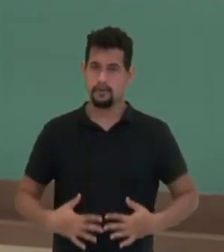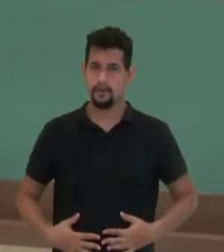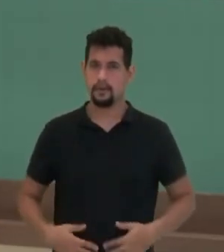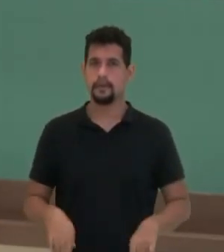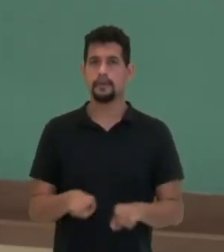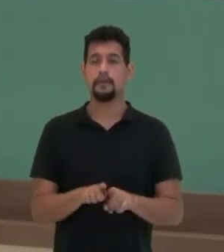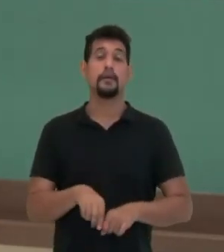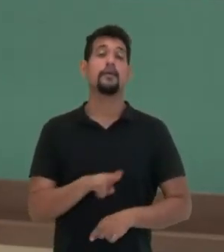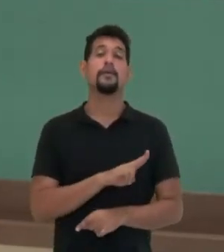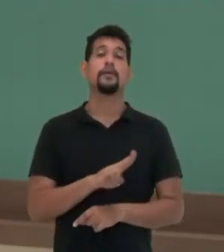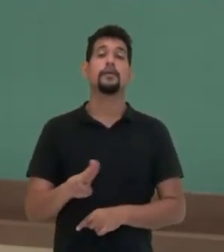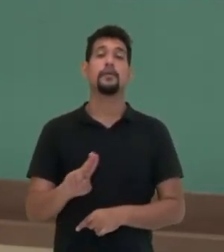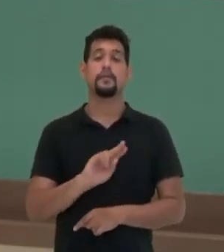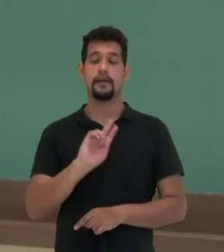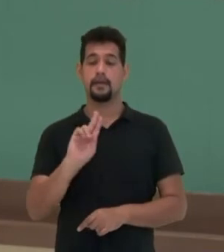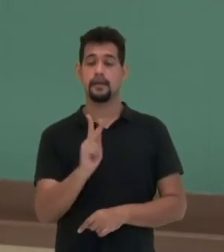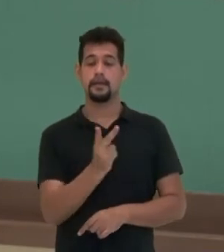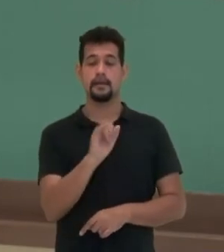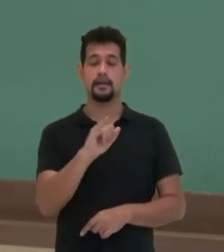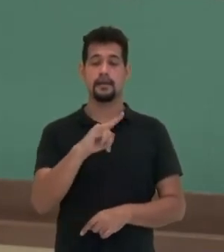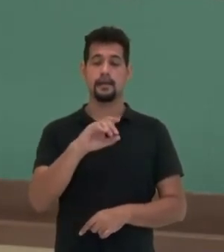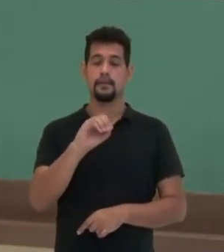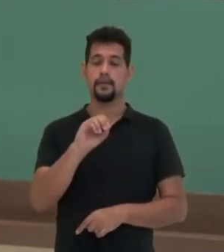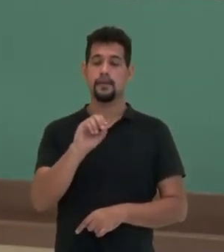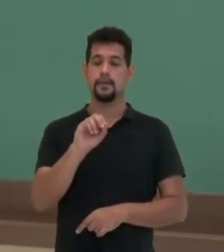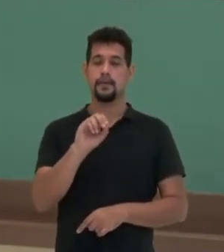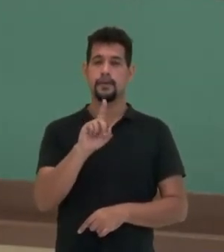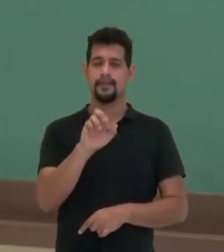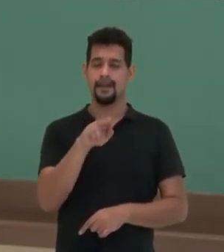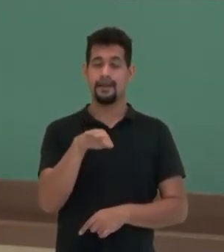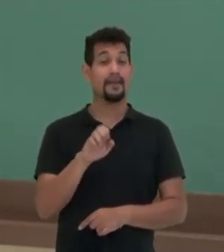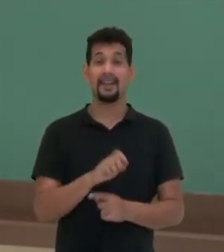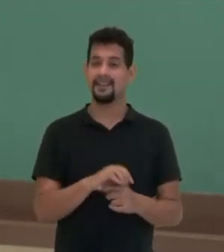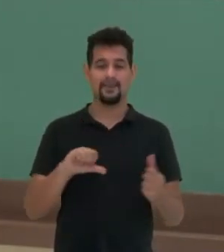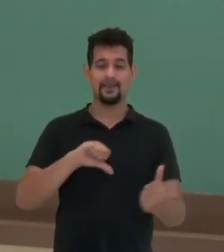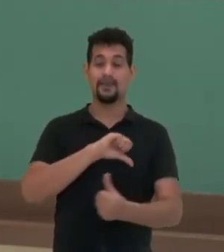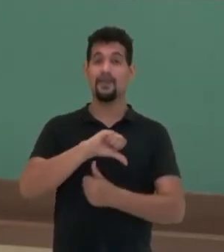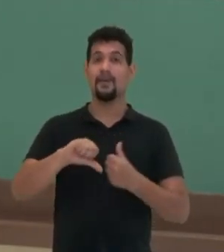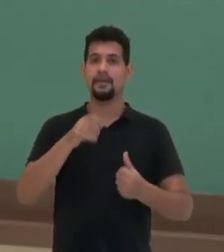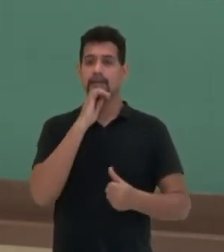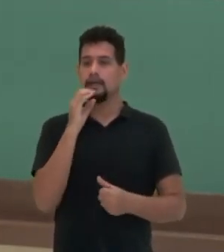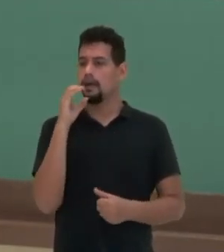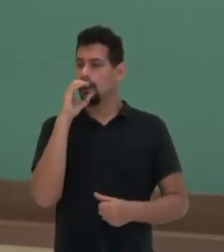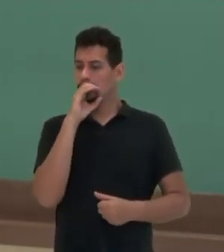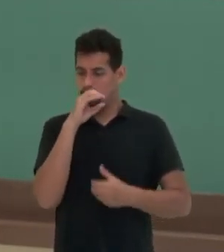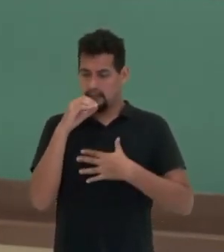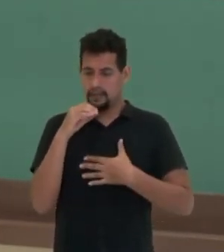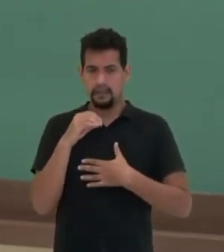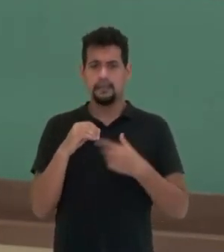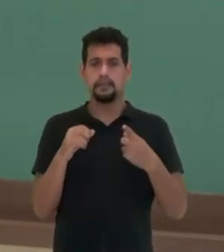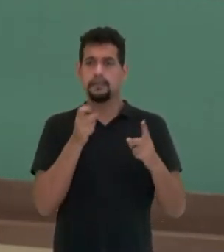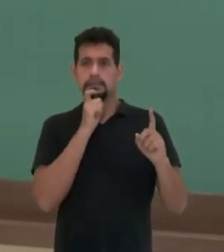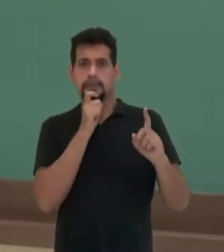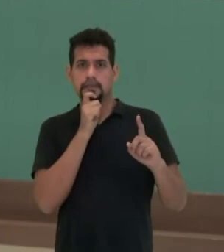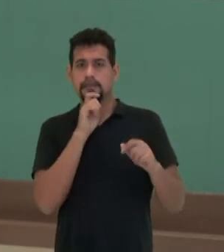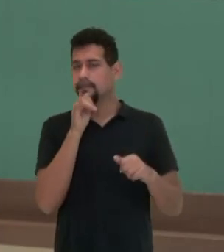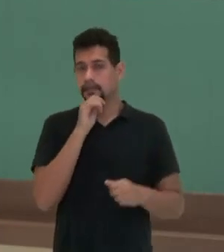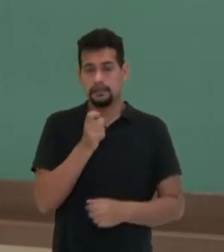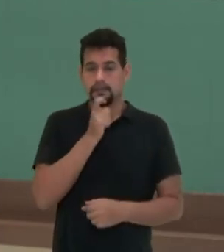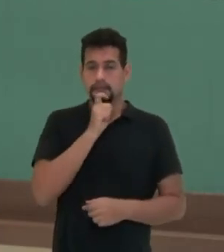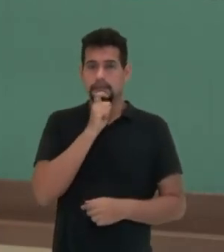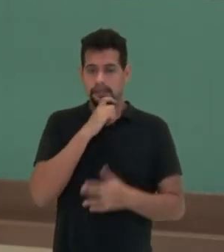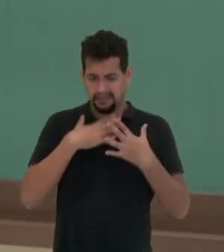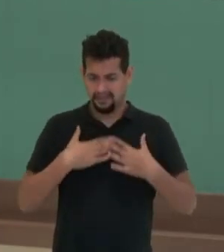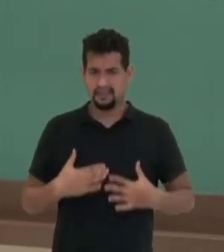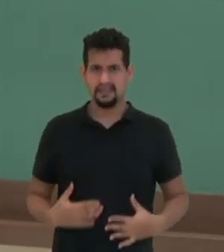na hipoderme, não deixa que o nosso corpo faça trocas de calor com o ambiente. Então, por exemplo, se está muito frio,